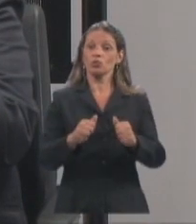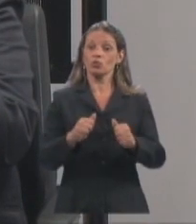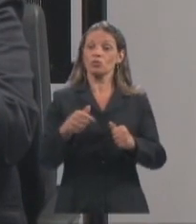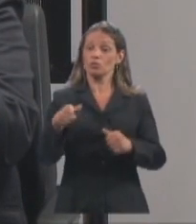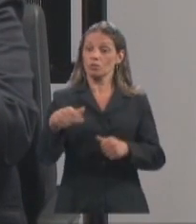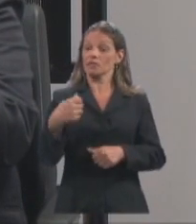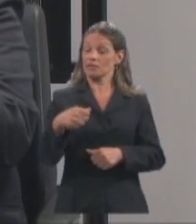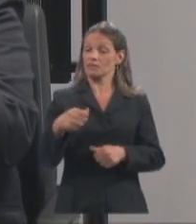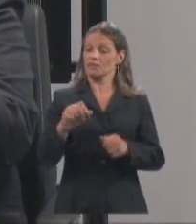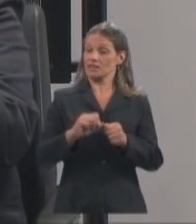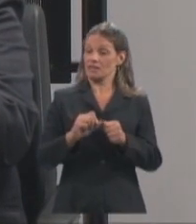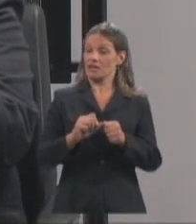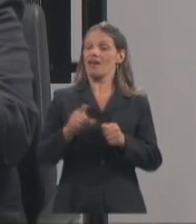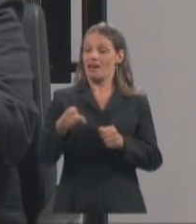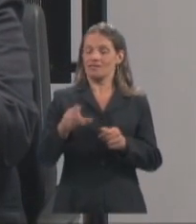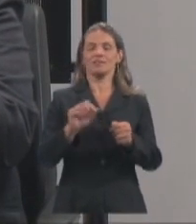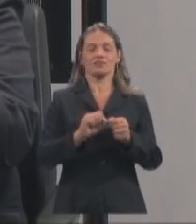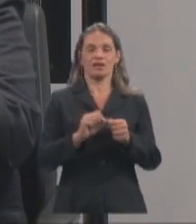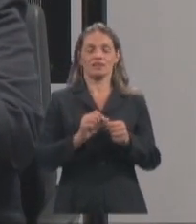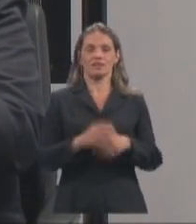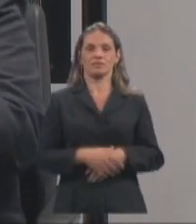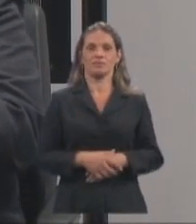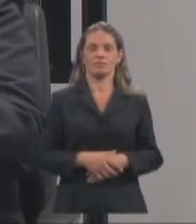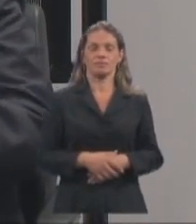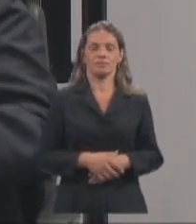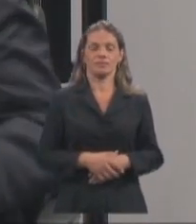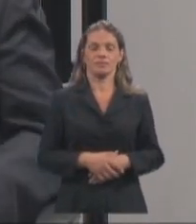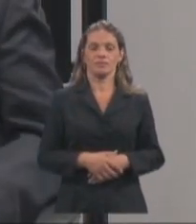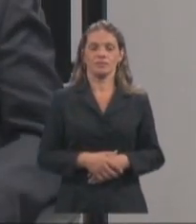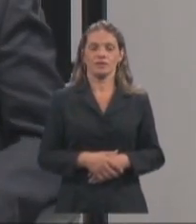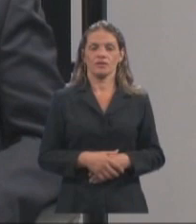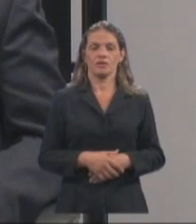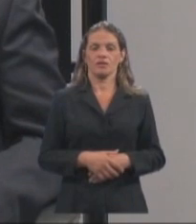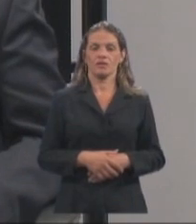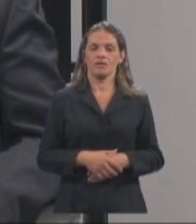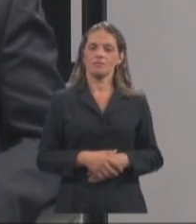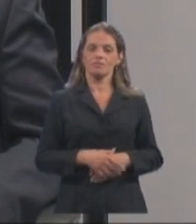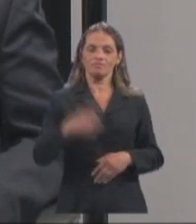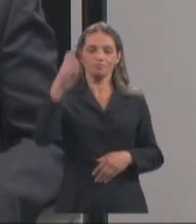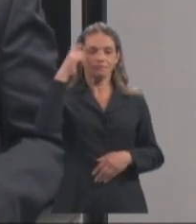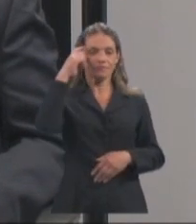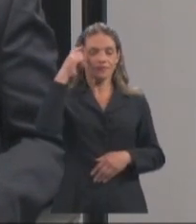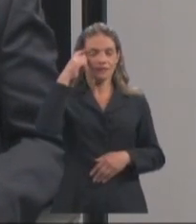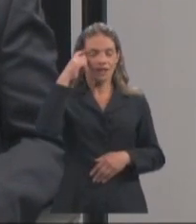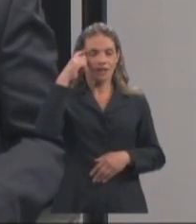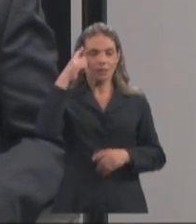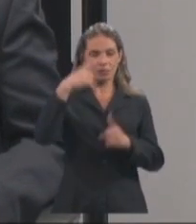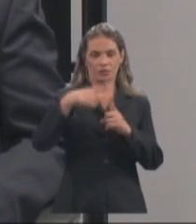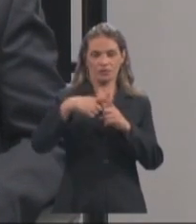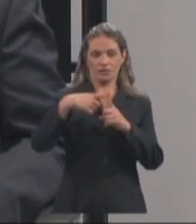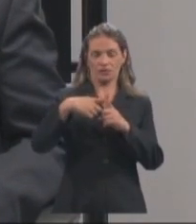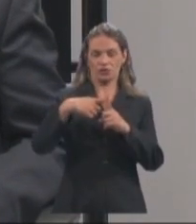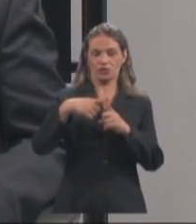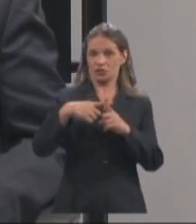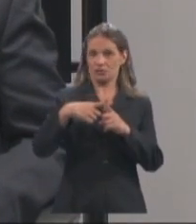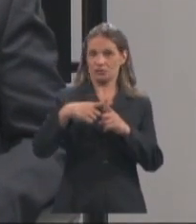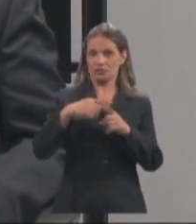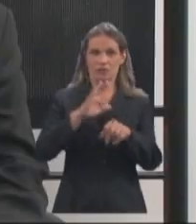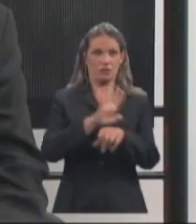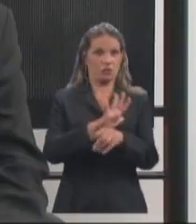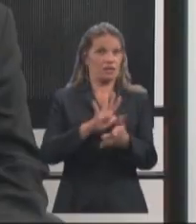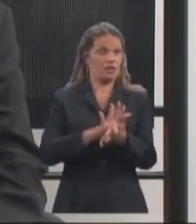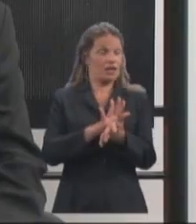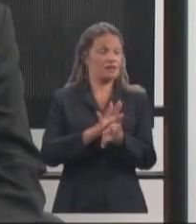diz que elas T que fazer elas fazem aqueles que não acreditam não fazem é em síntese é o seguinte o otimismo não ajuda em nada mas o pessimismo